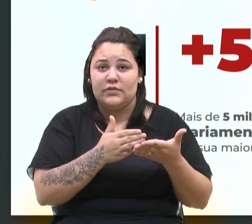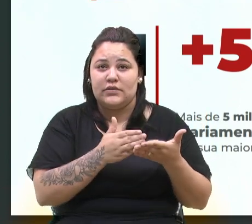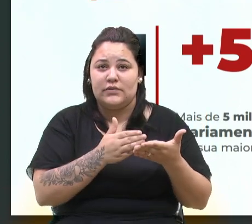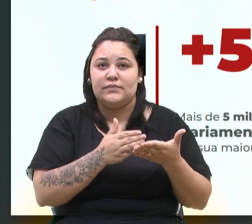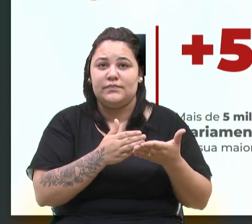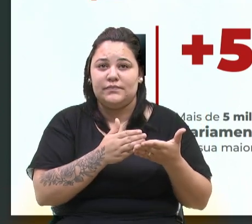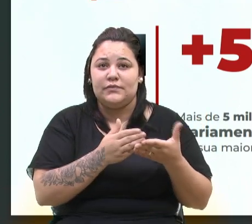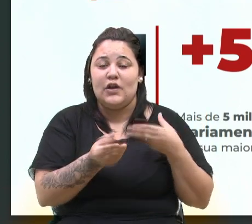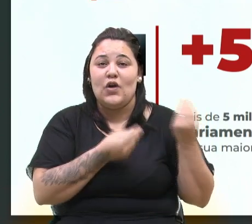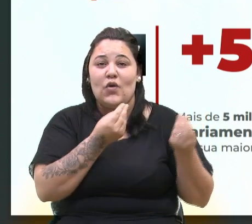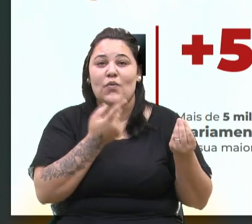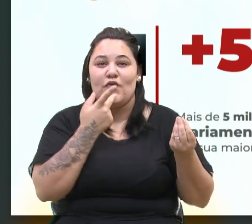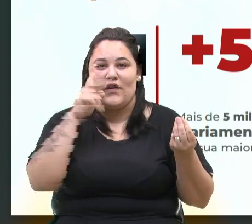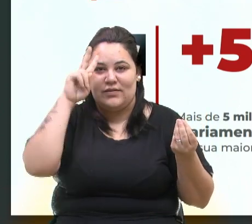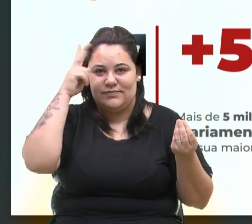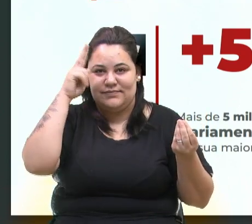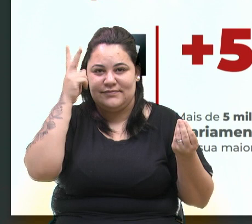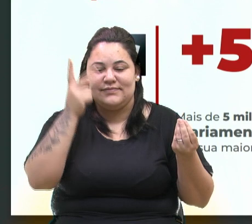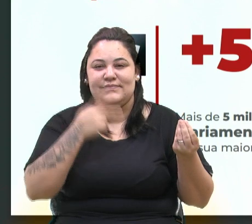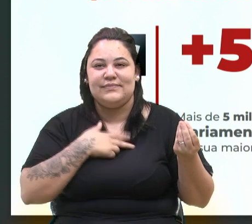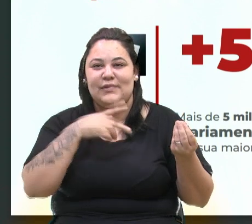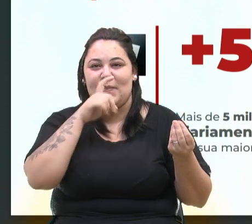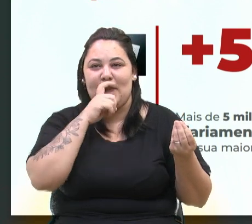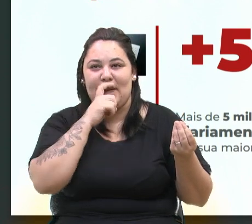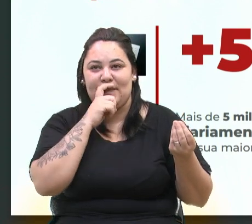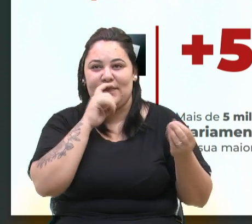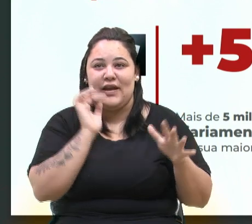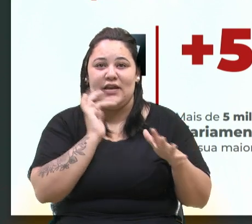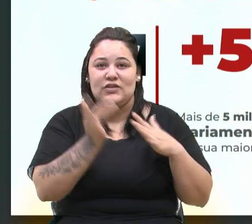diria o vereador Velocino, meu pai, para rede